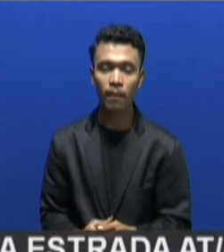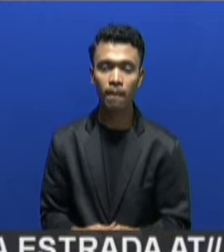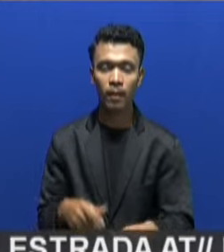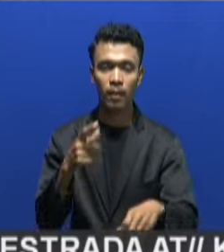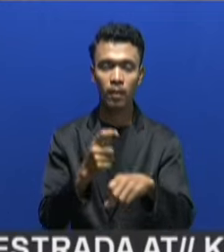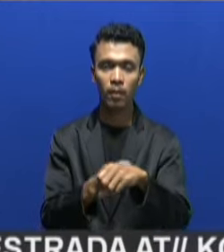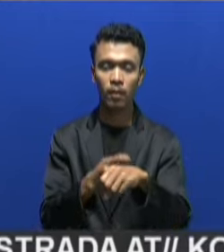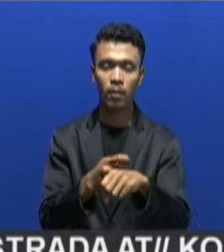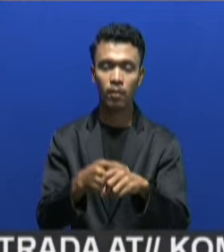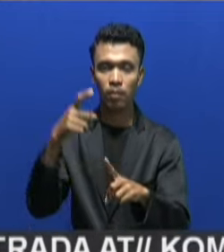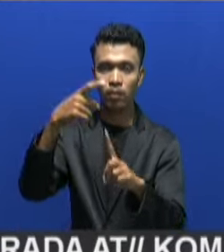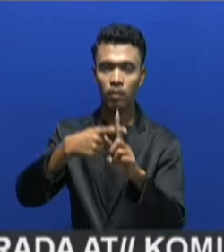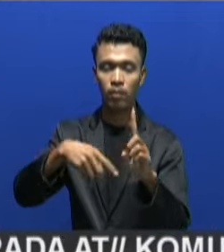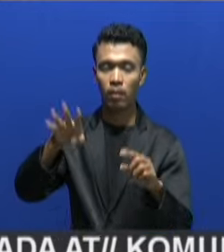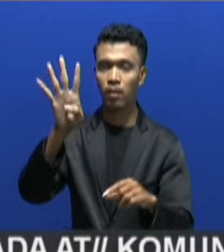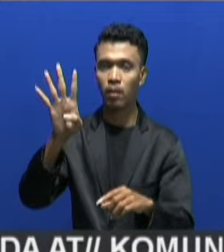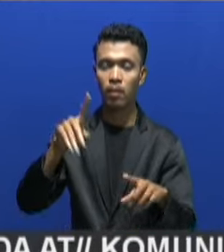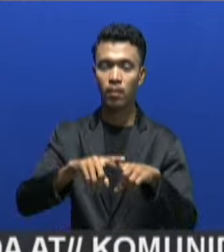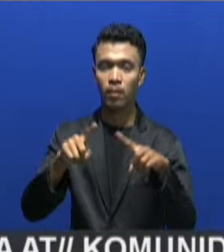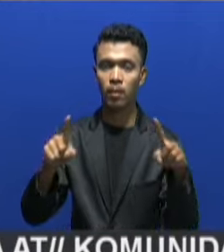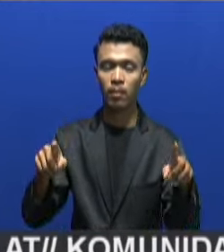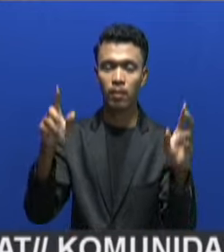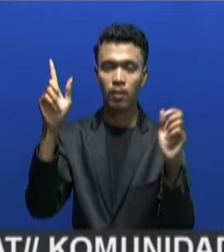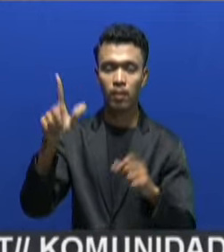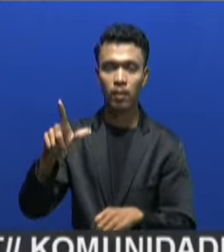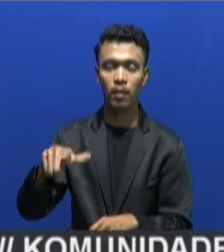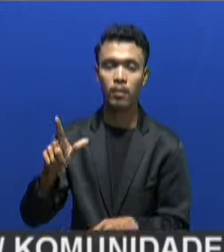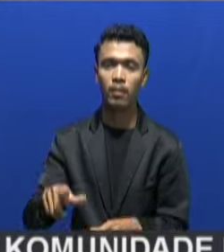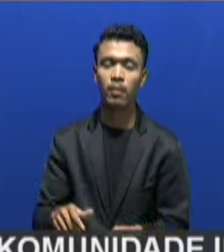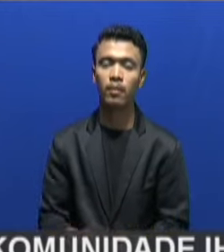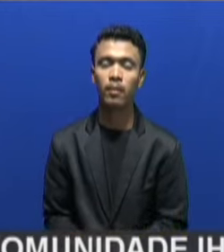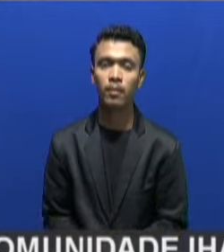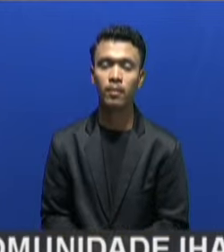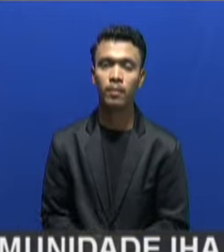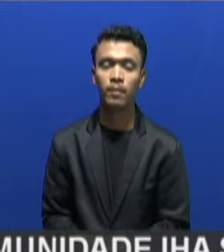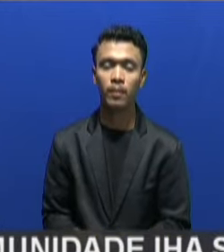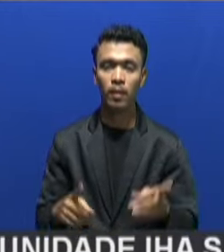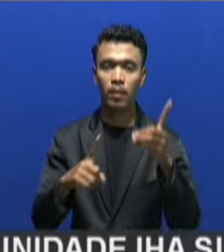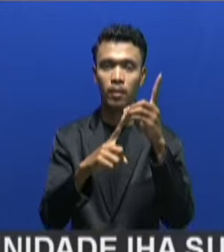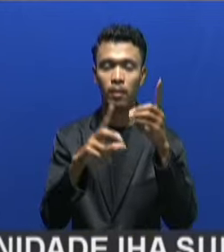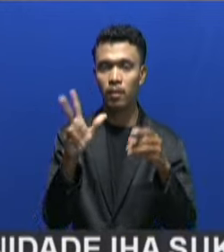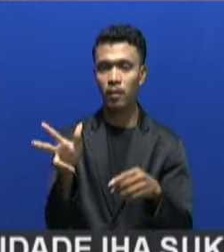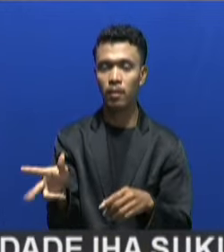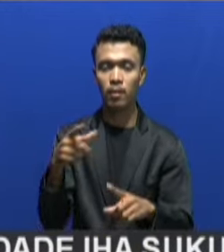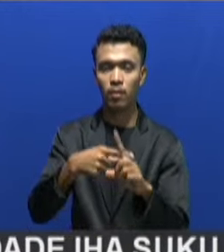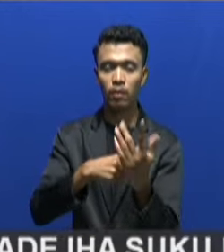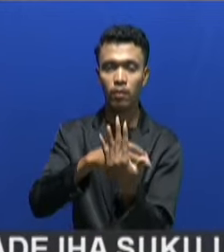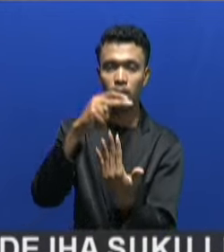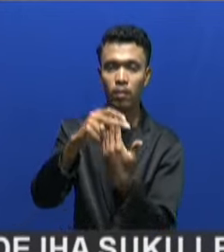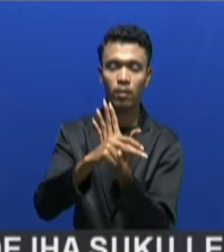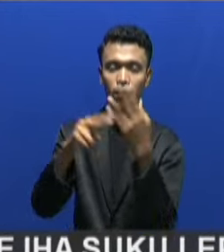maka pulang hat. Mebe implementa ne matari. Ne be dia 30 de novembro tem que entrega beita